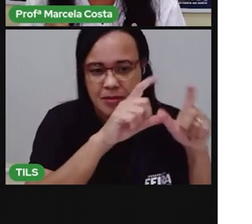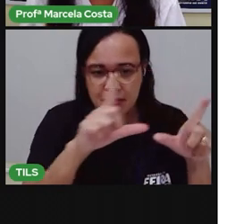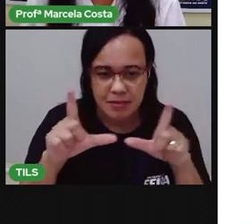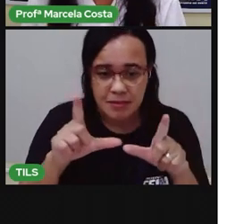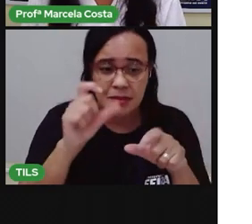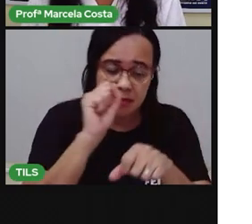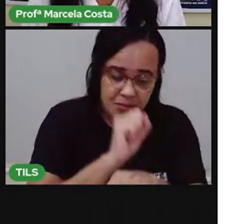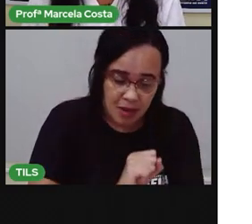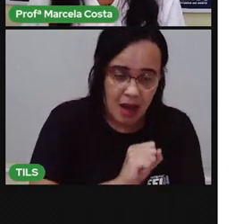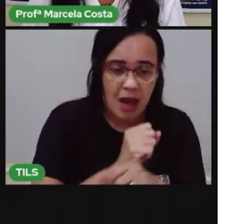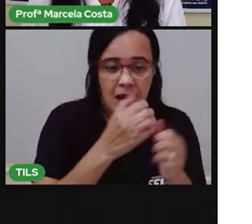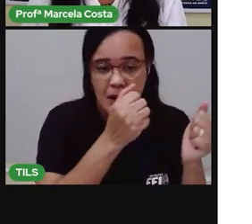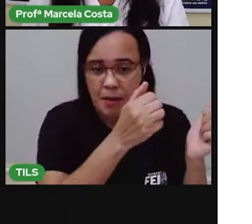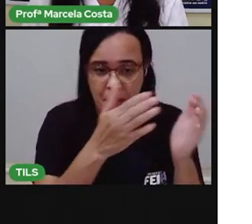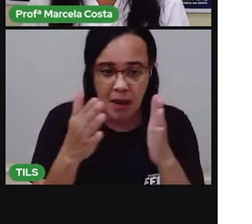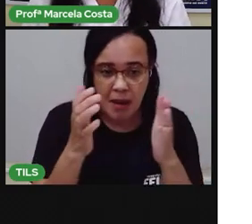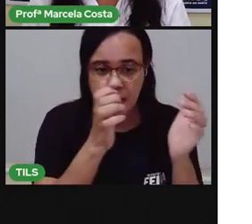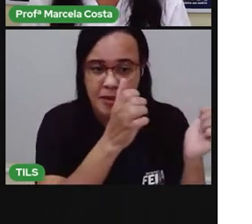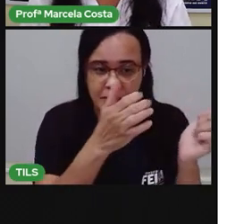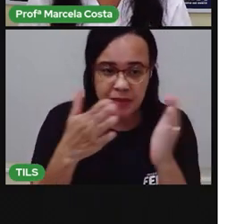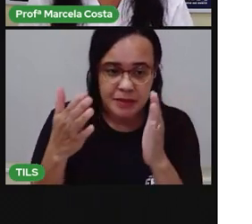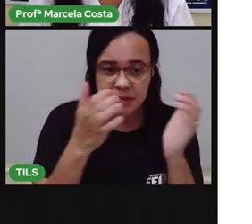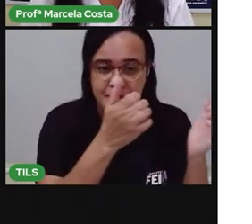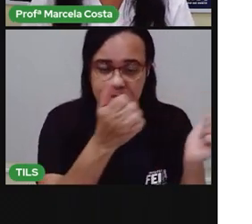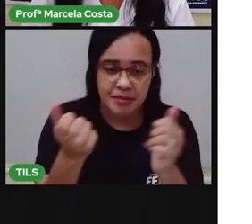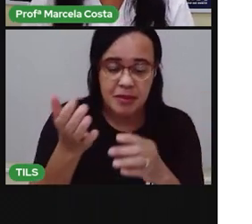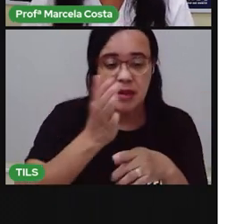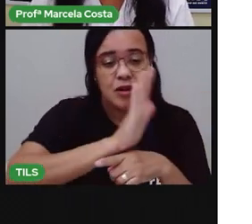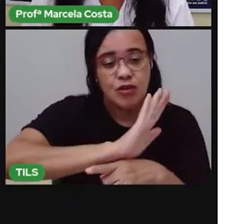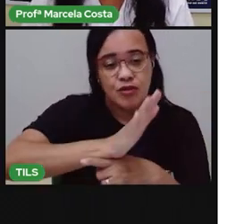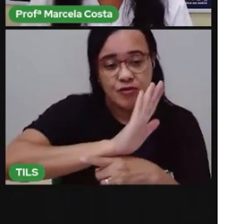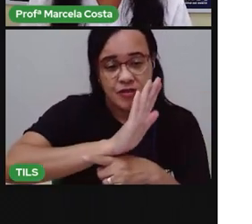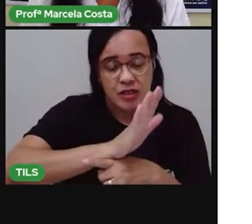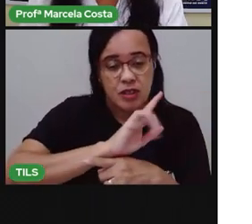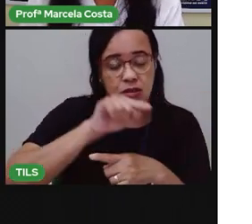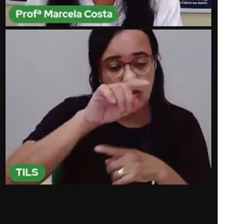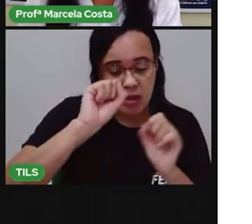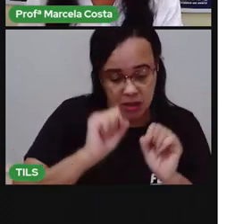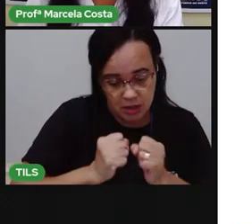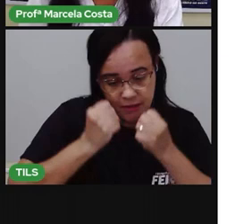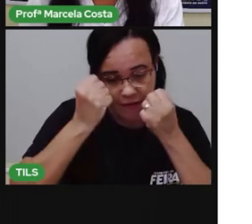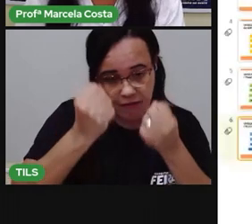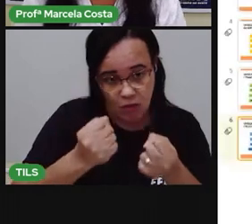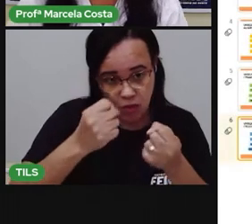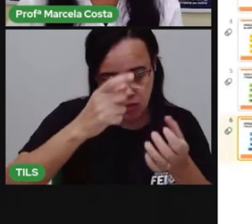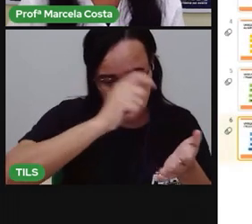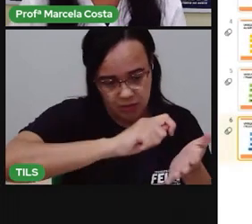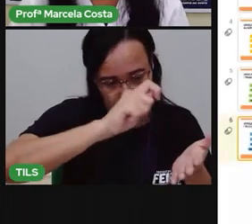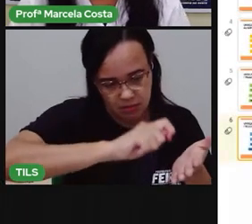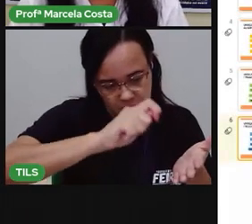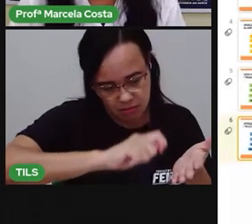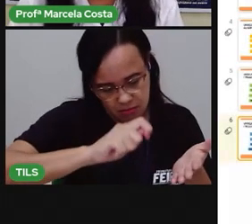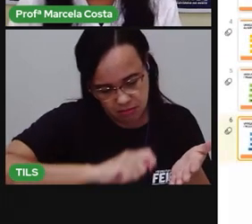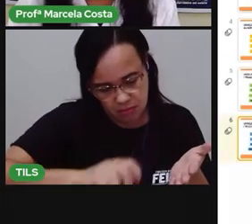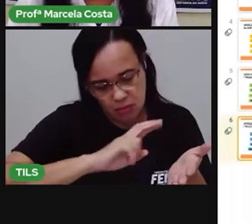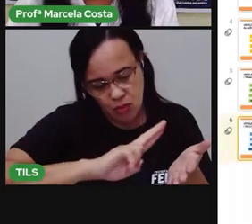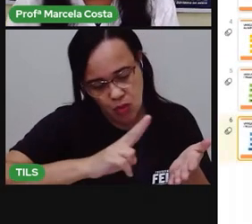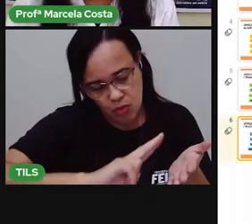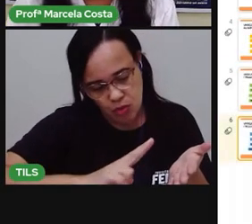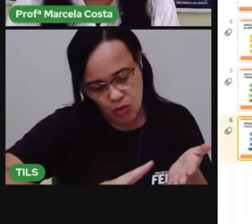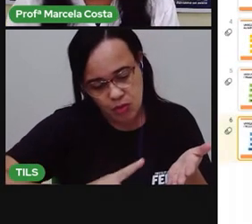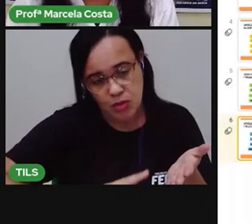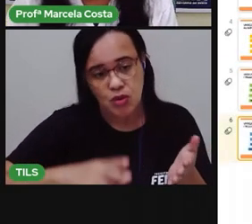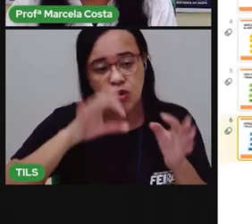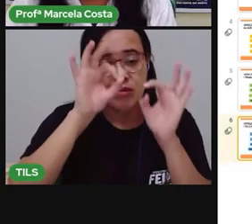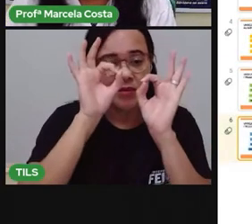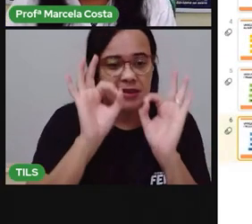se esforce para conseguir escrever o nome desses produtos, tá bom? Agora eu vou fechar aqui a